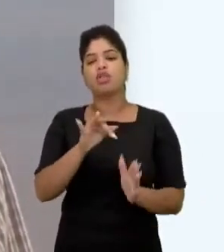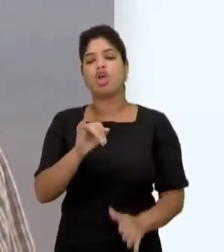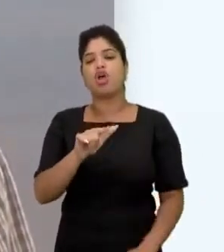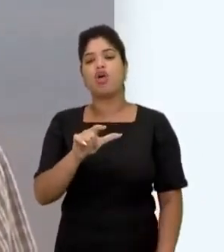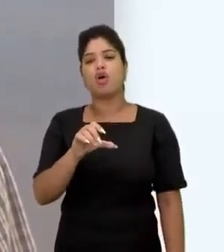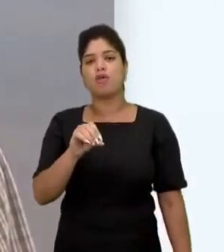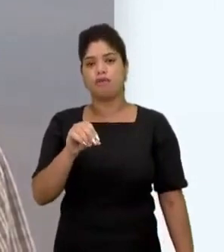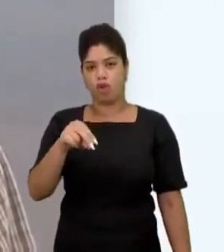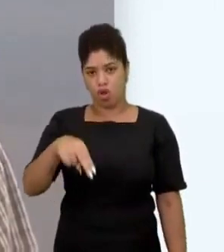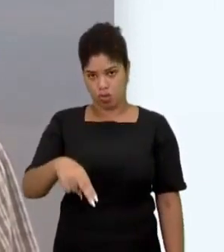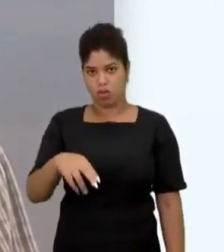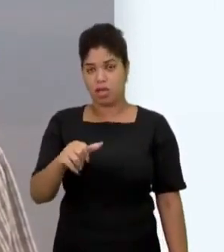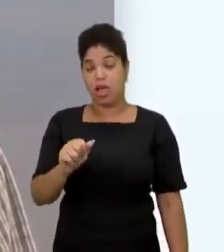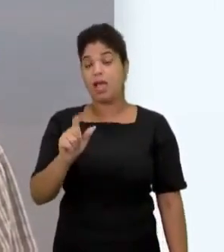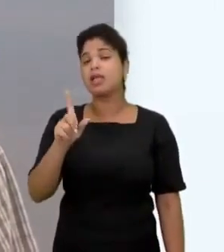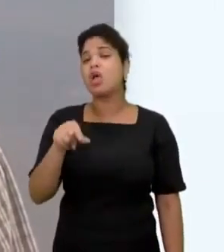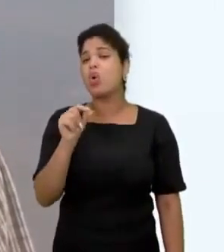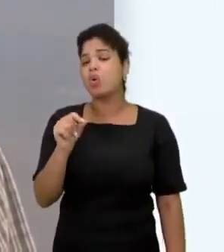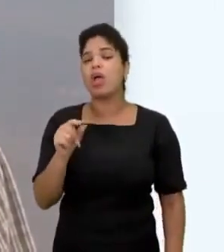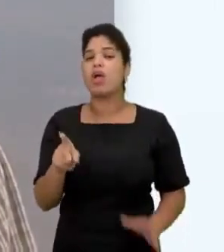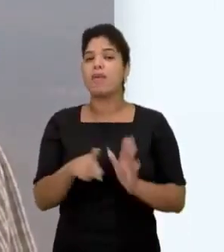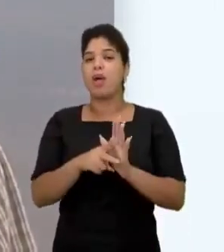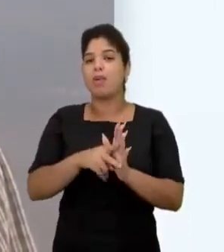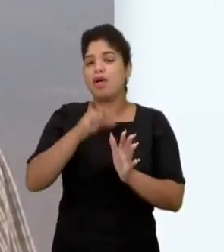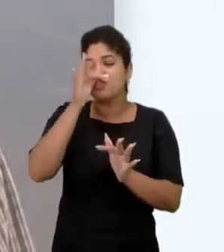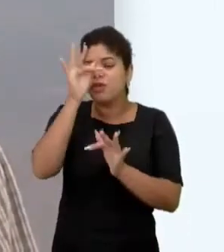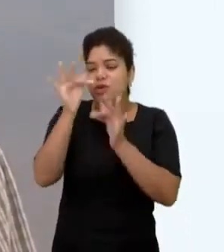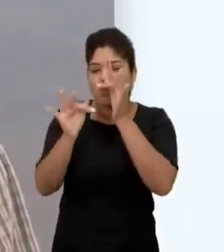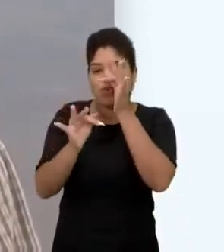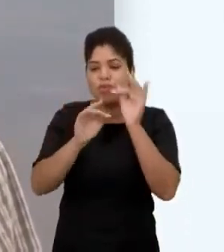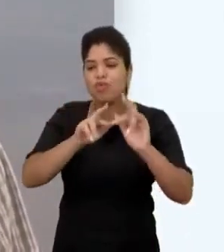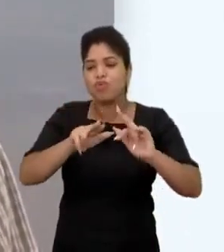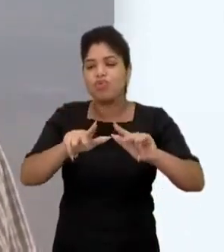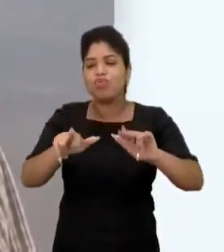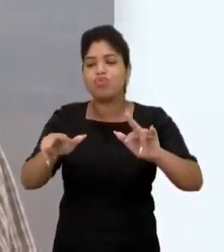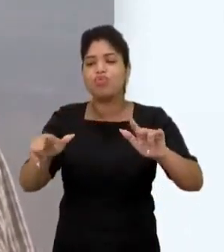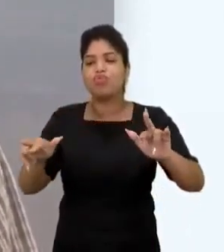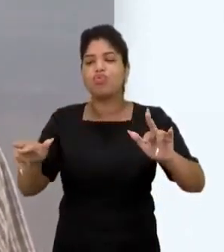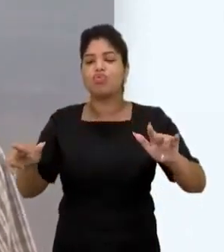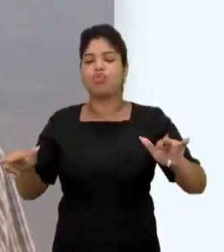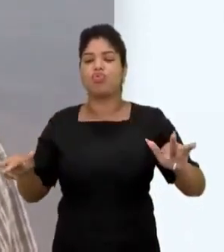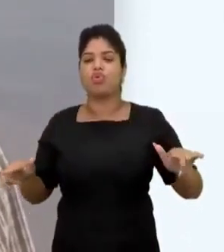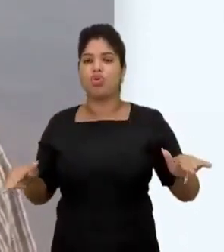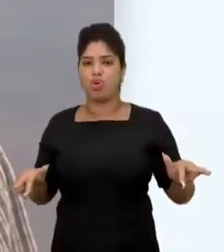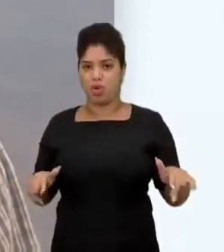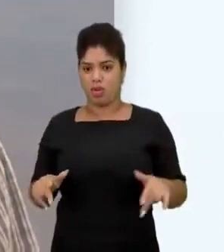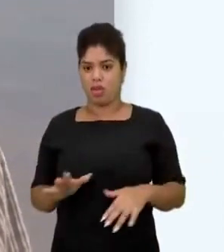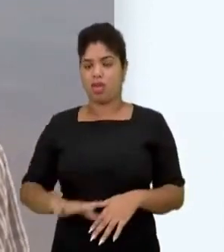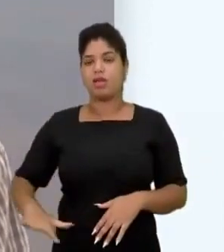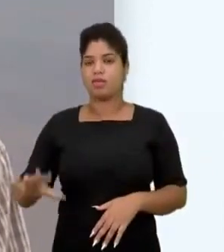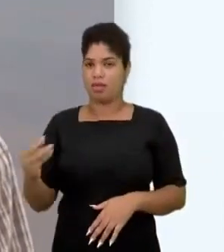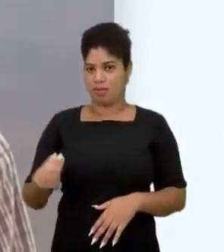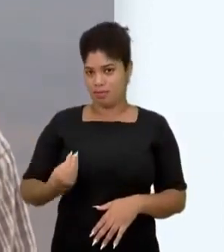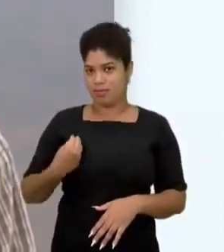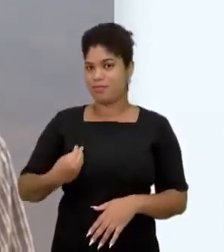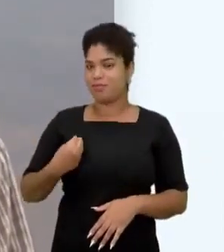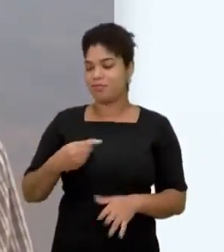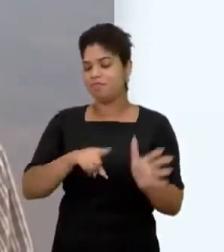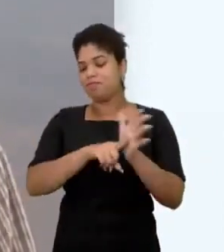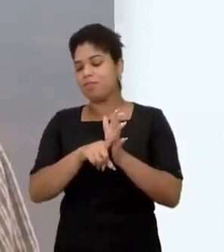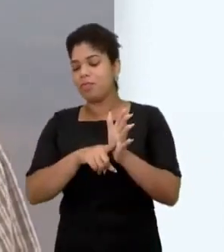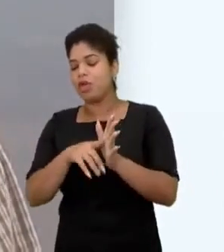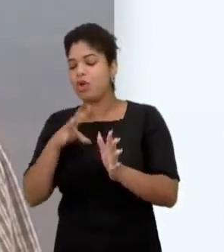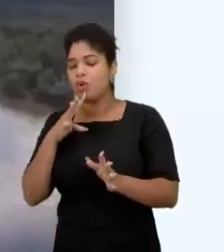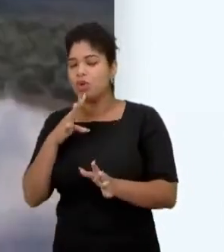estudo da FLONA, que é o estudo das plantas que estão presentes nesta região, ao longo